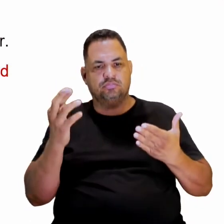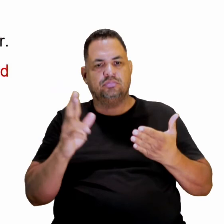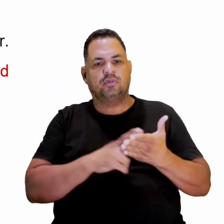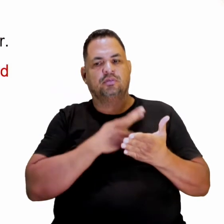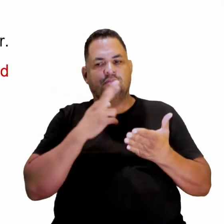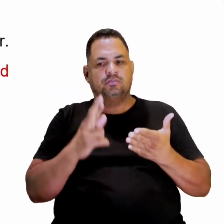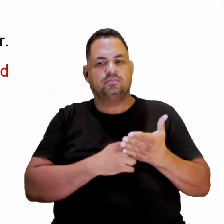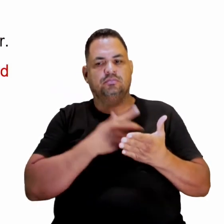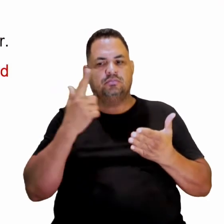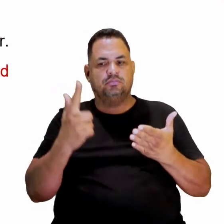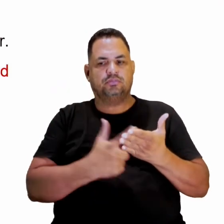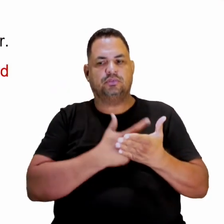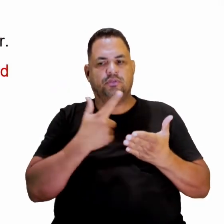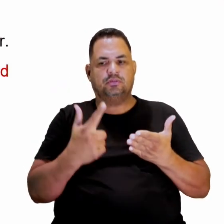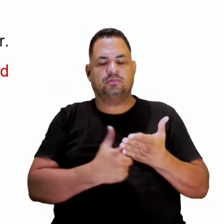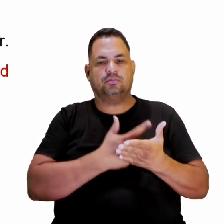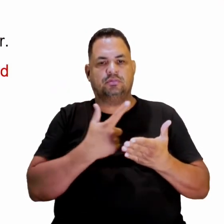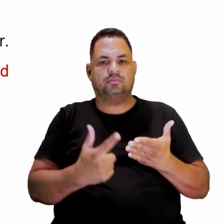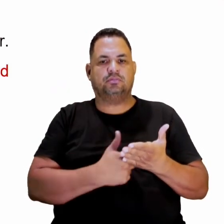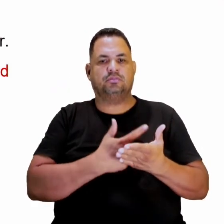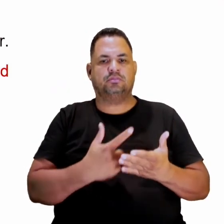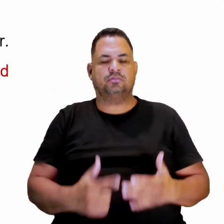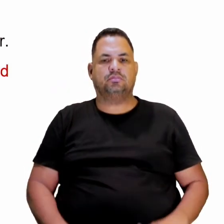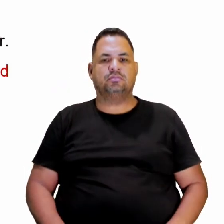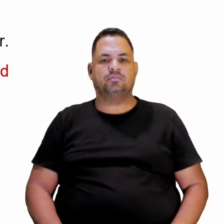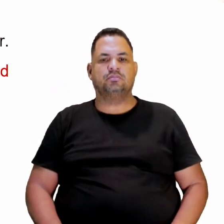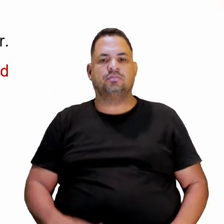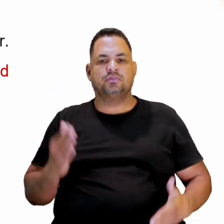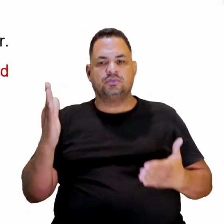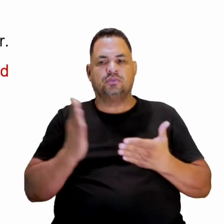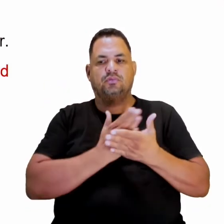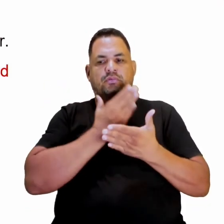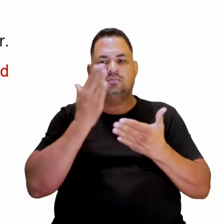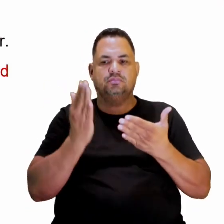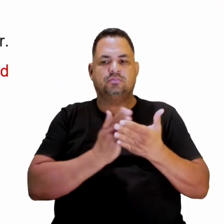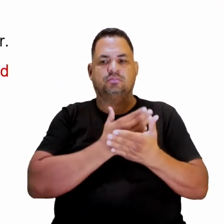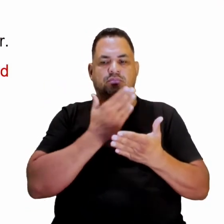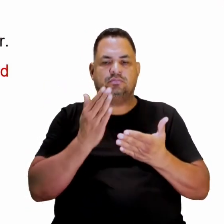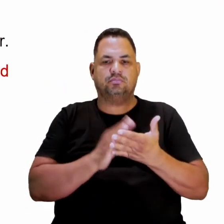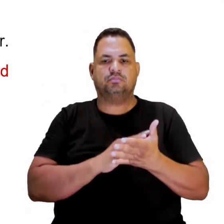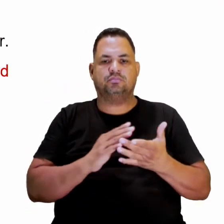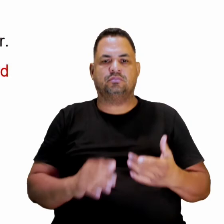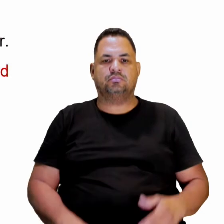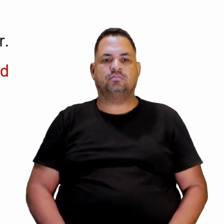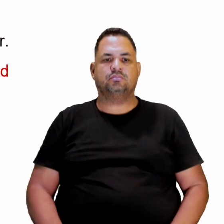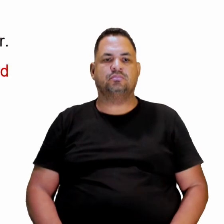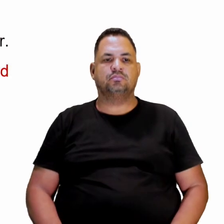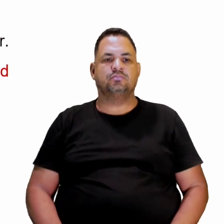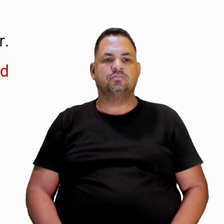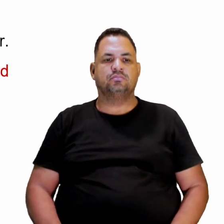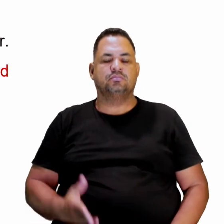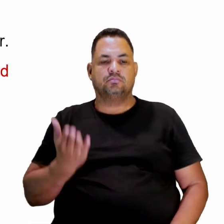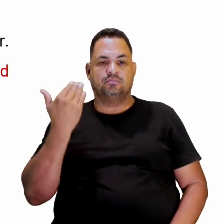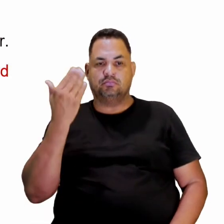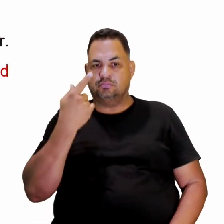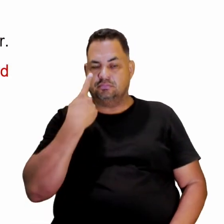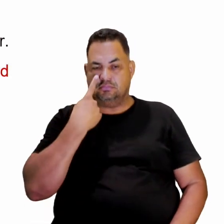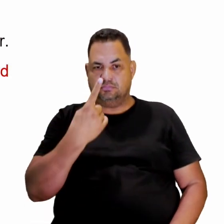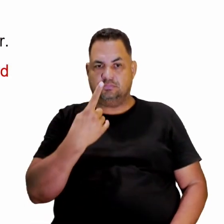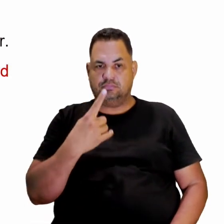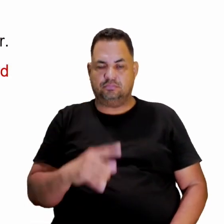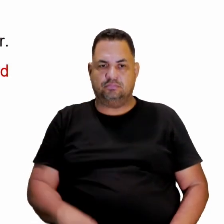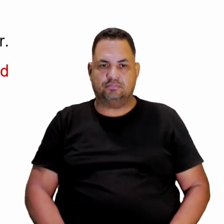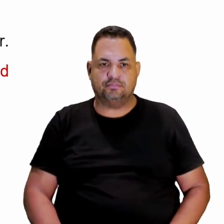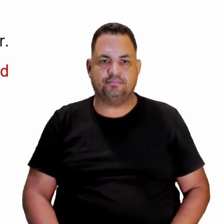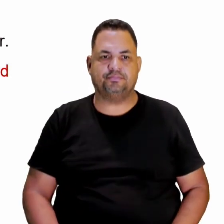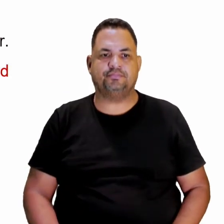revistas, livros, and newspaper e jornal. Perceba que bought é passado, mas olha só, não é